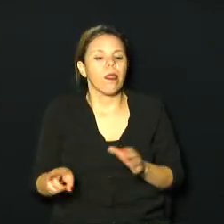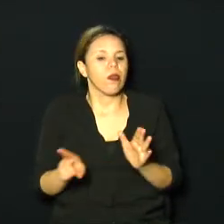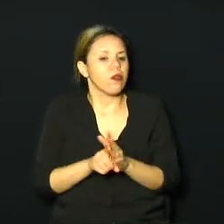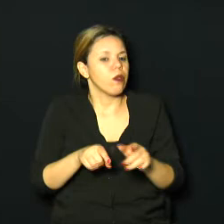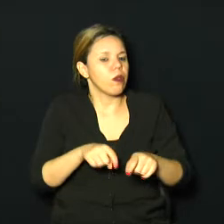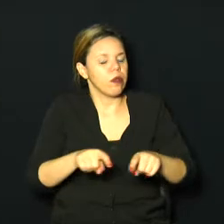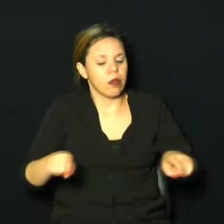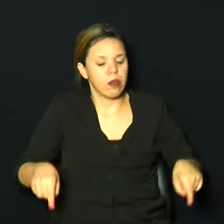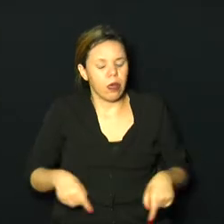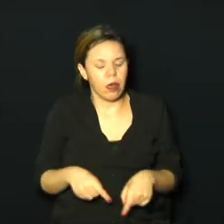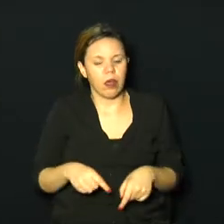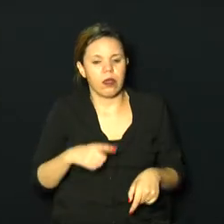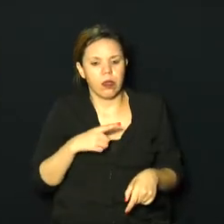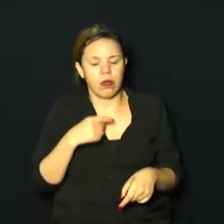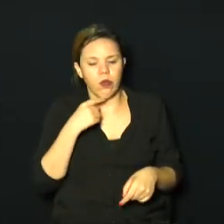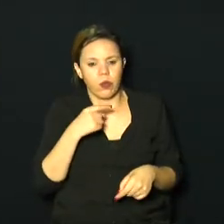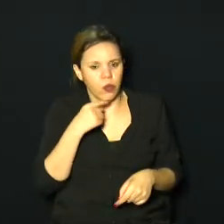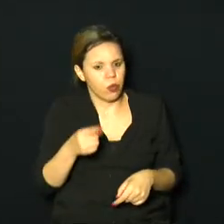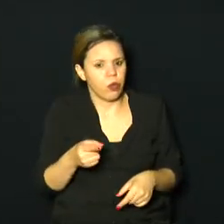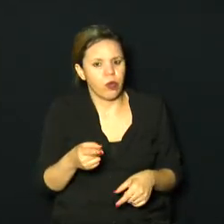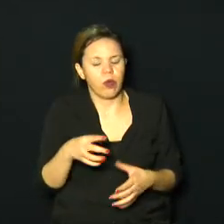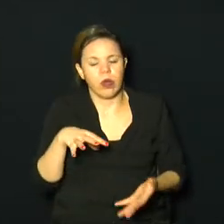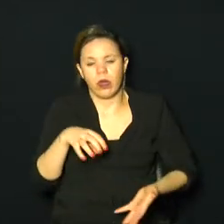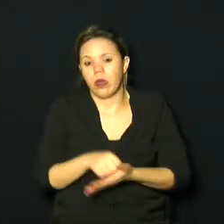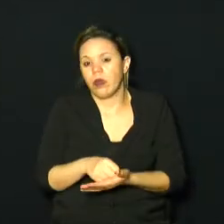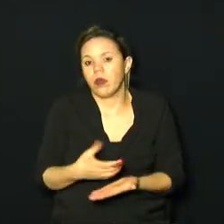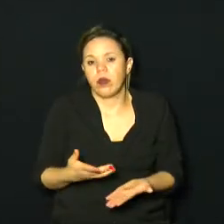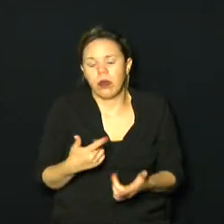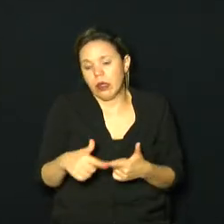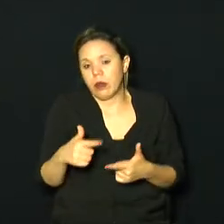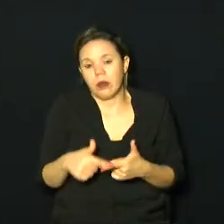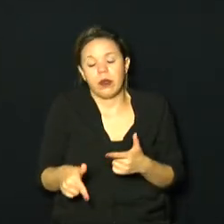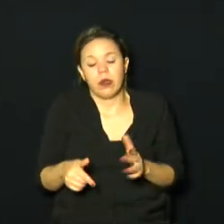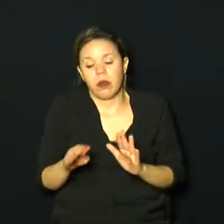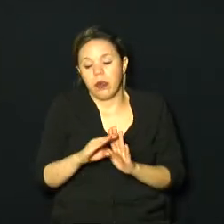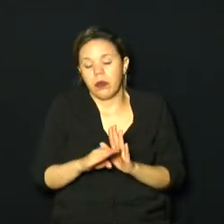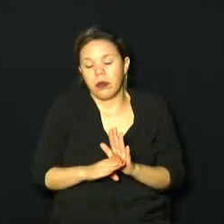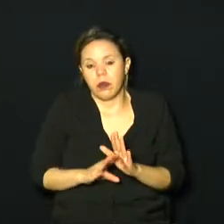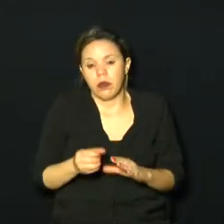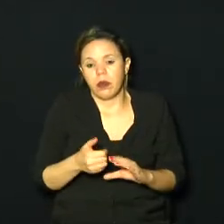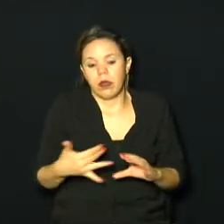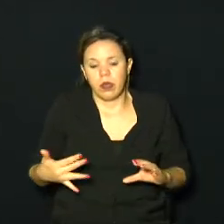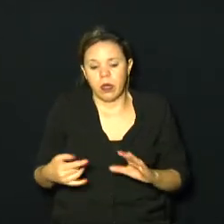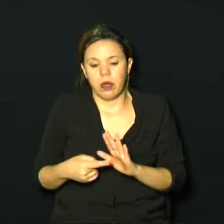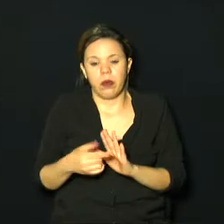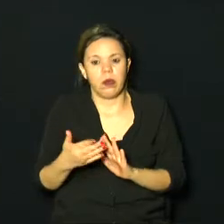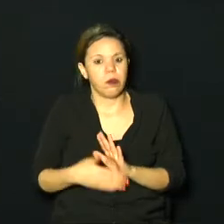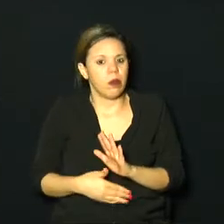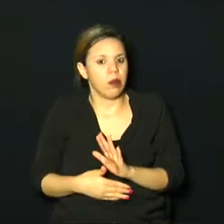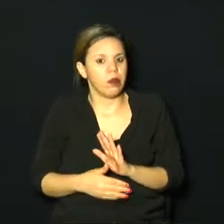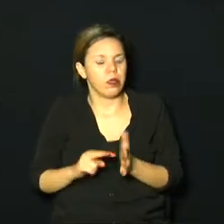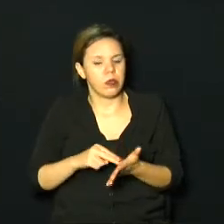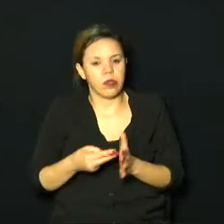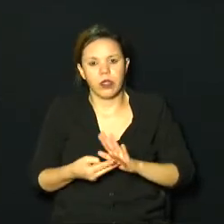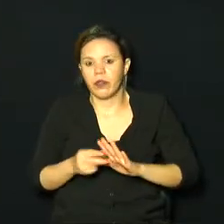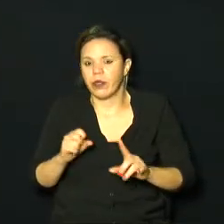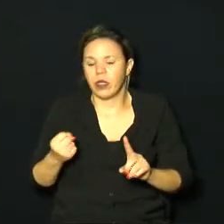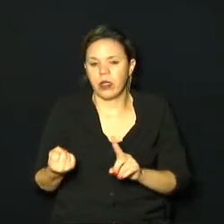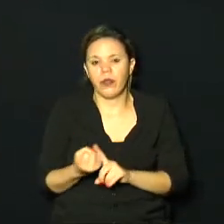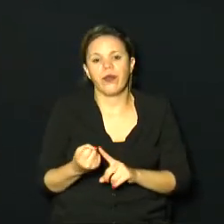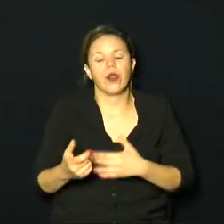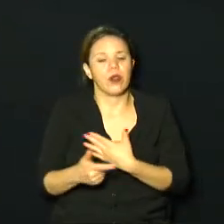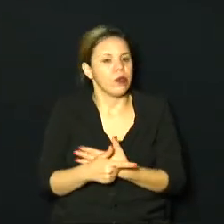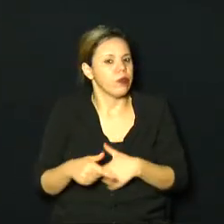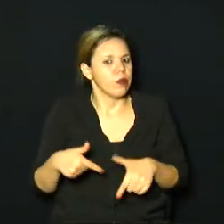questionamentos nos autos, a delimitação na matrícula, os elementos aí que caracterizam a função social, não